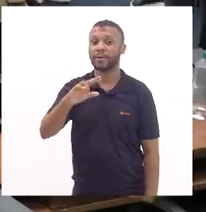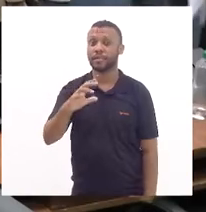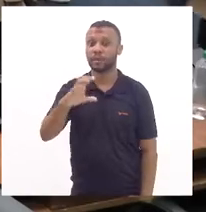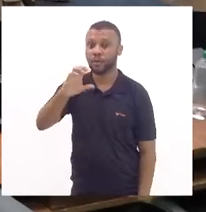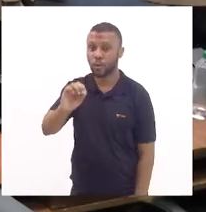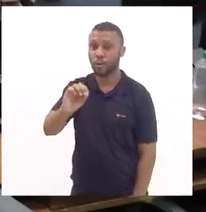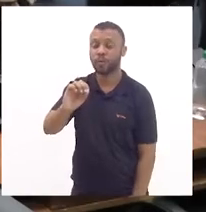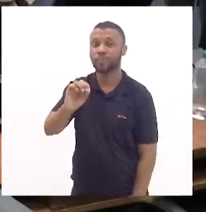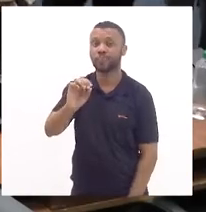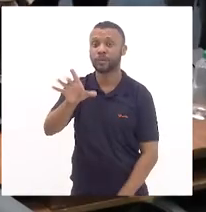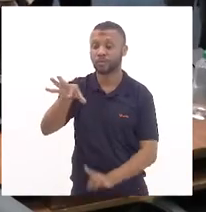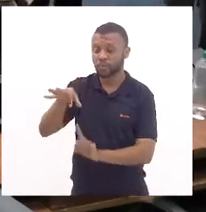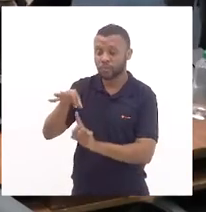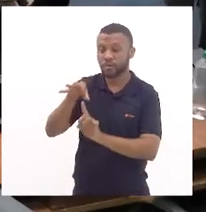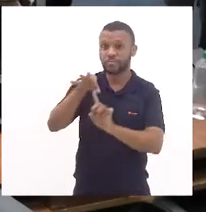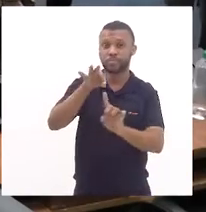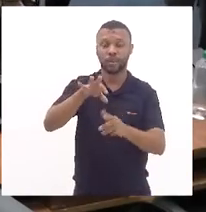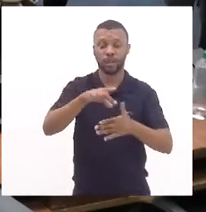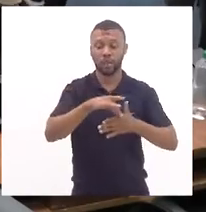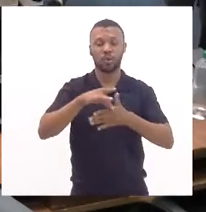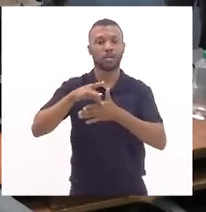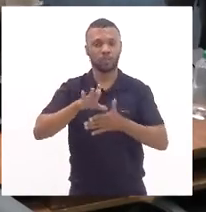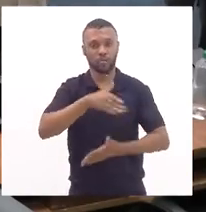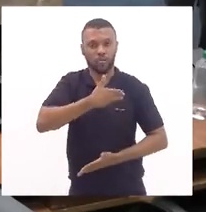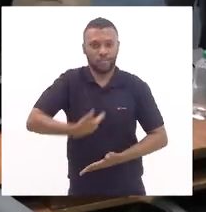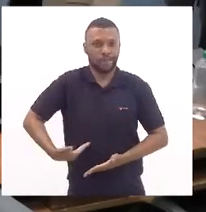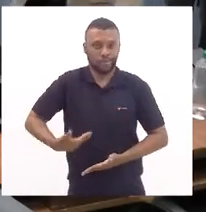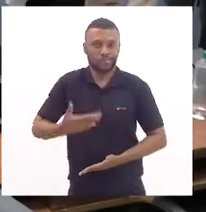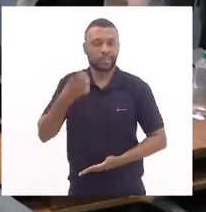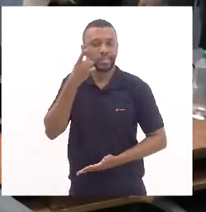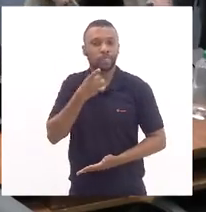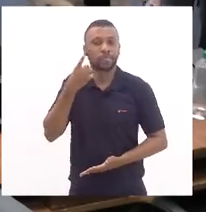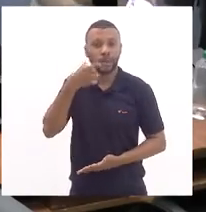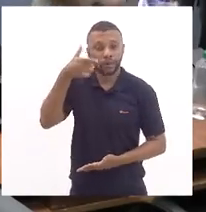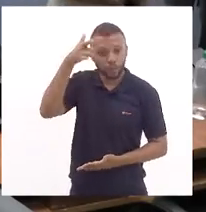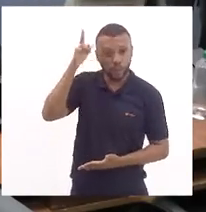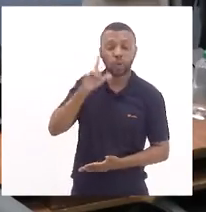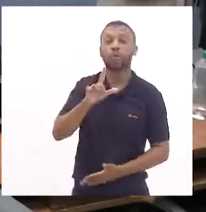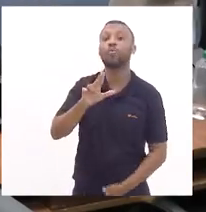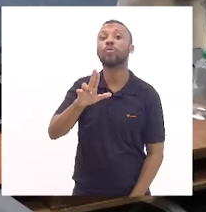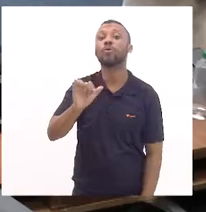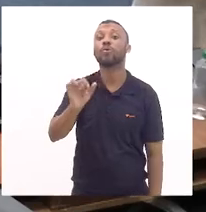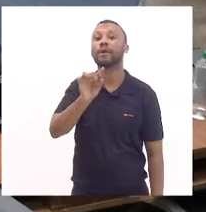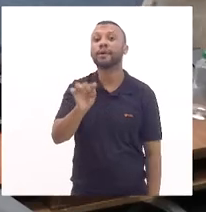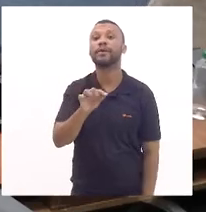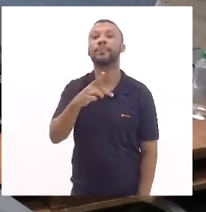Por delegação do líder do governo, deputado Luiz Paulo.